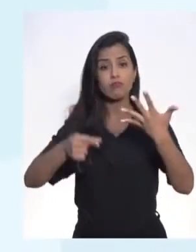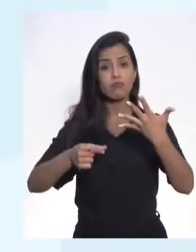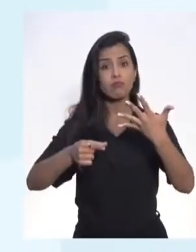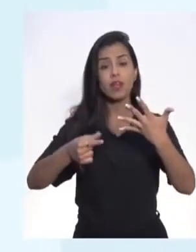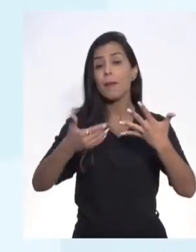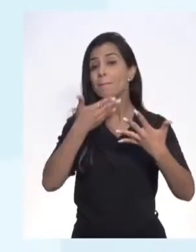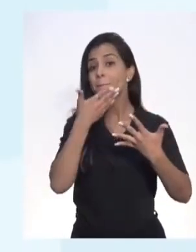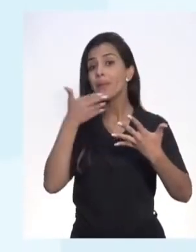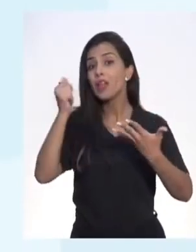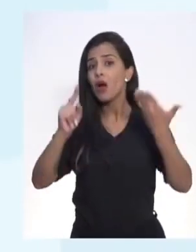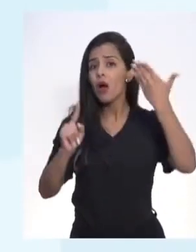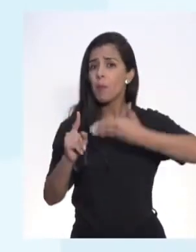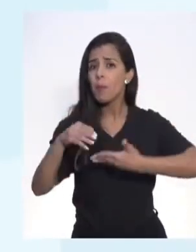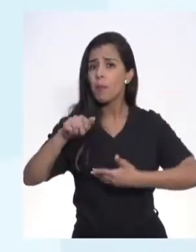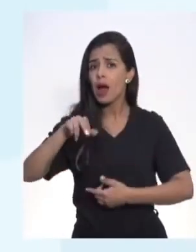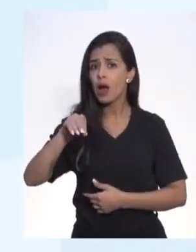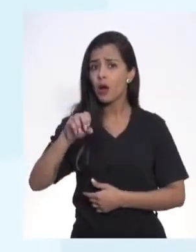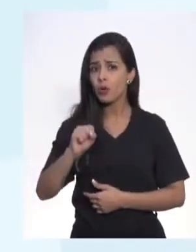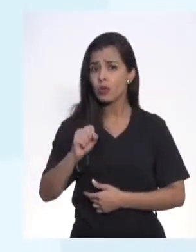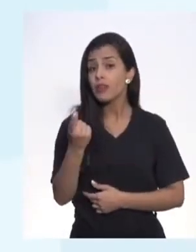é melhor para o Marcos, sendo que ele tem